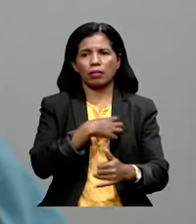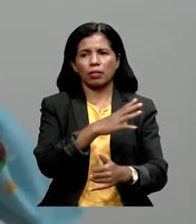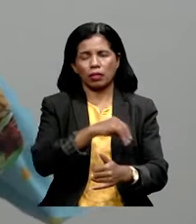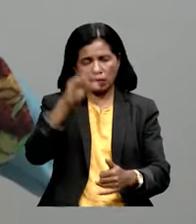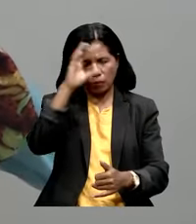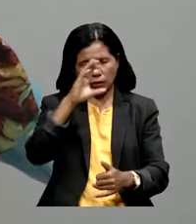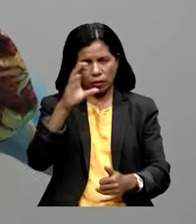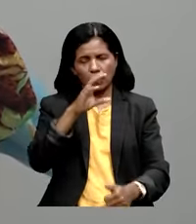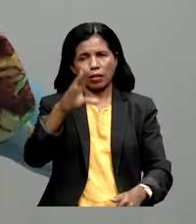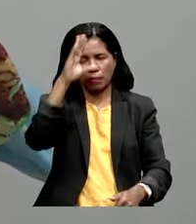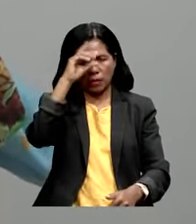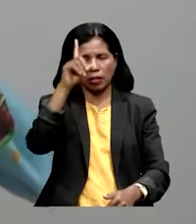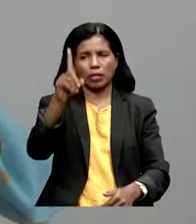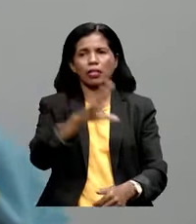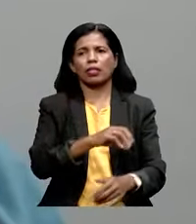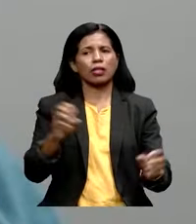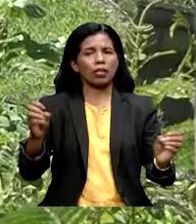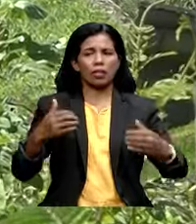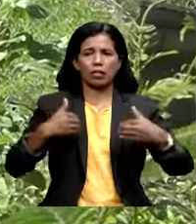tuir hela, mane ida nebe la iha